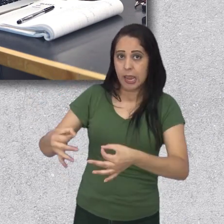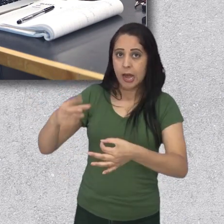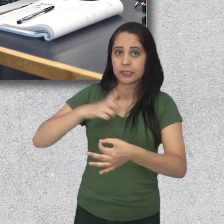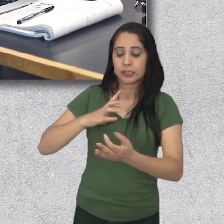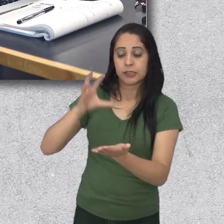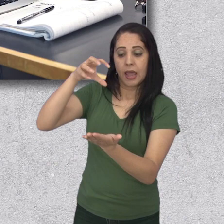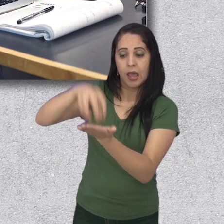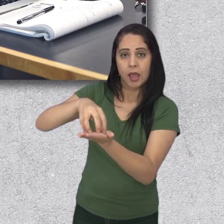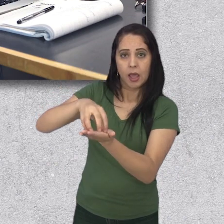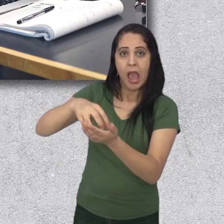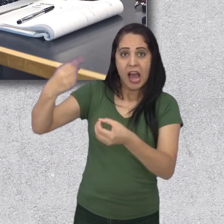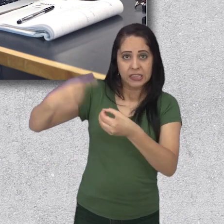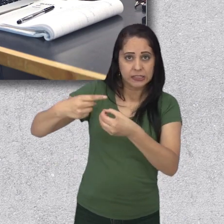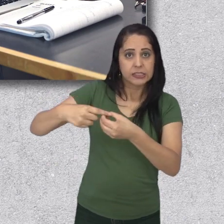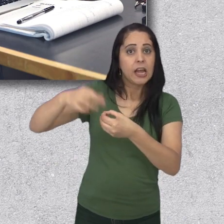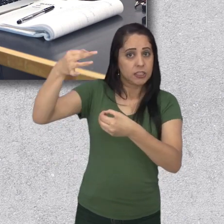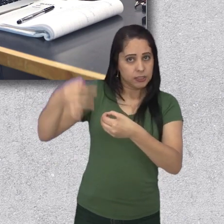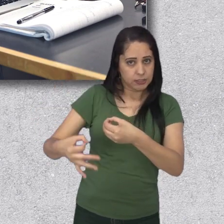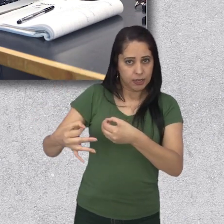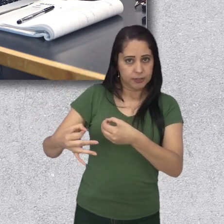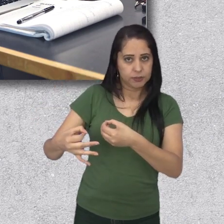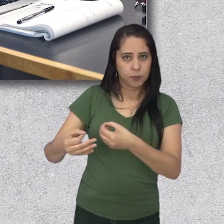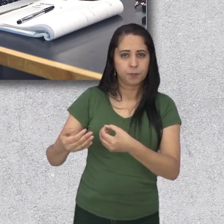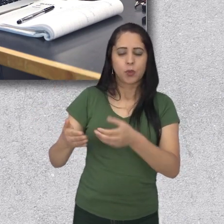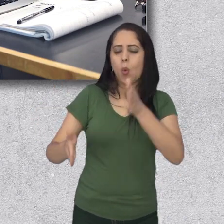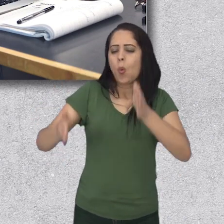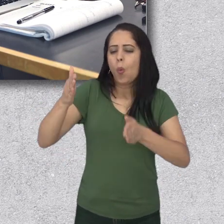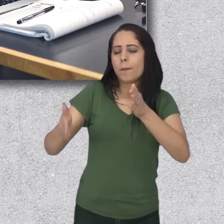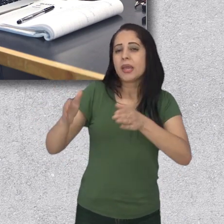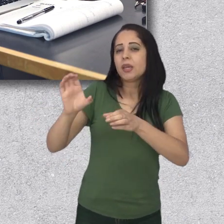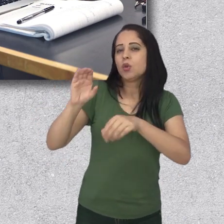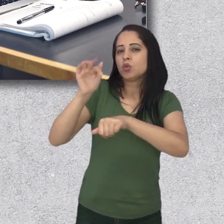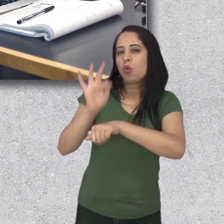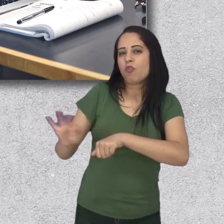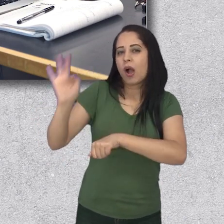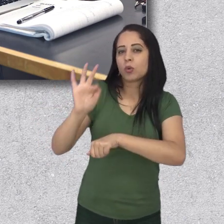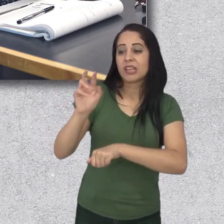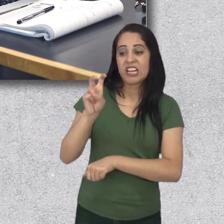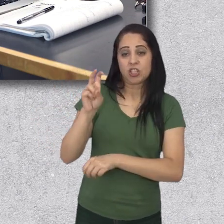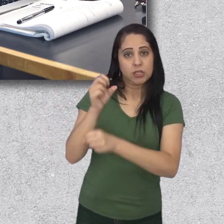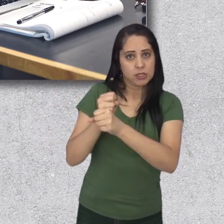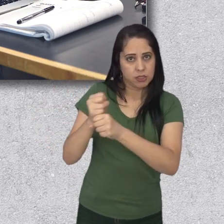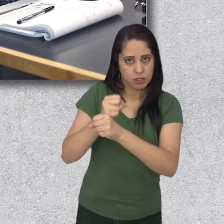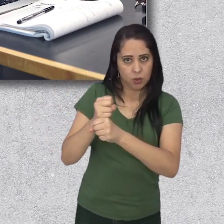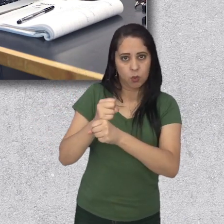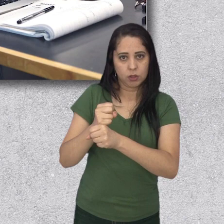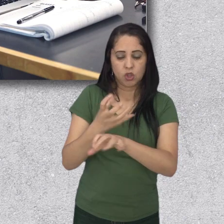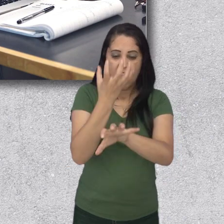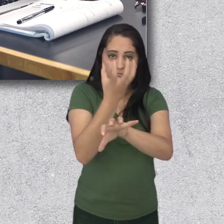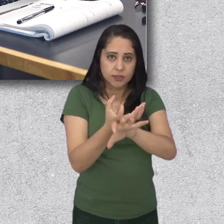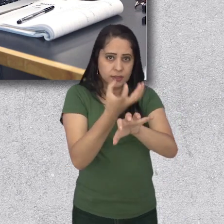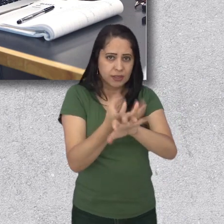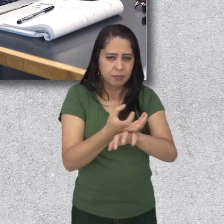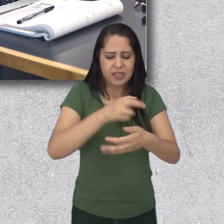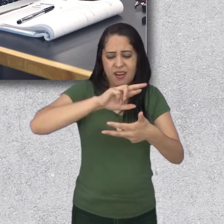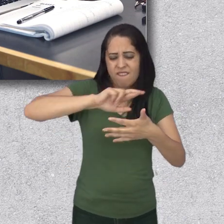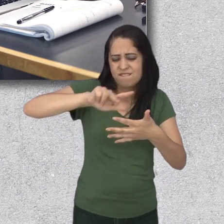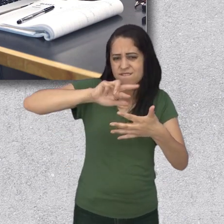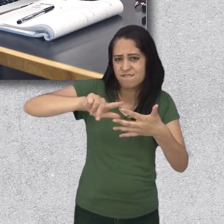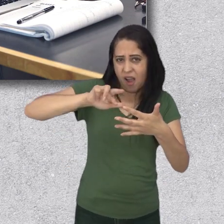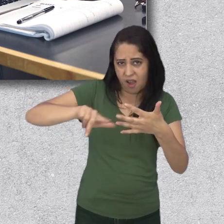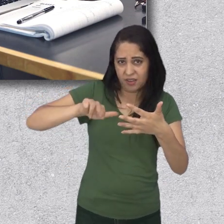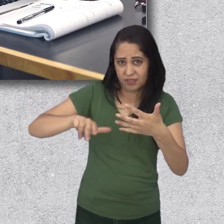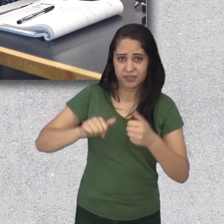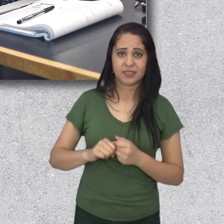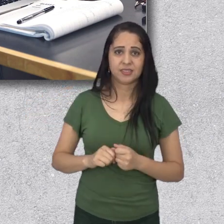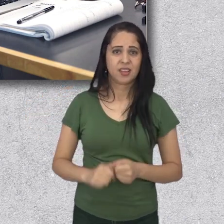polo na cidade em que você mora. A duração média do curso de Engenharia Civil é de 5 anos e as disciplinas variam de acordo